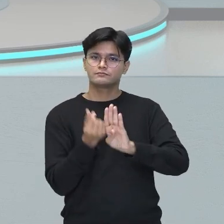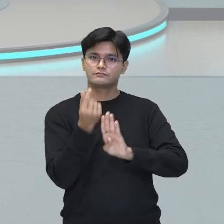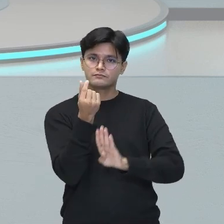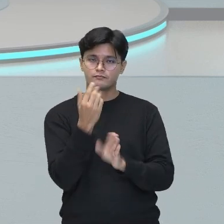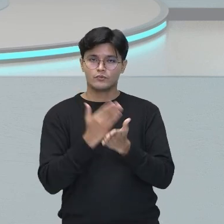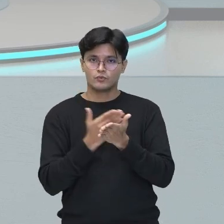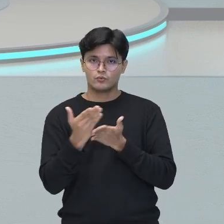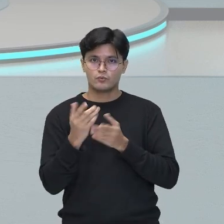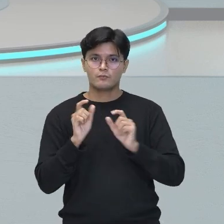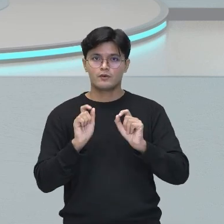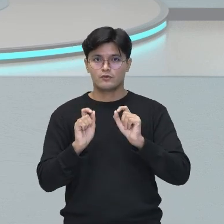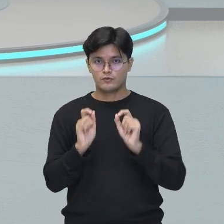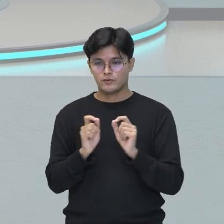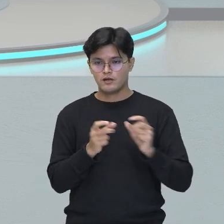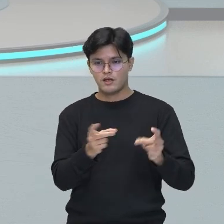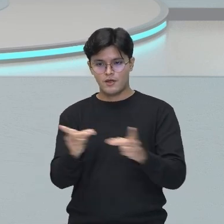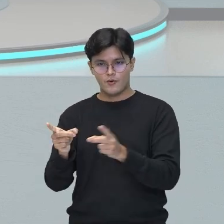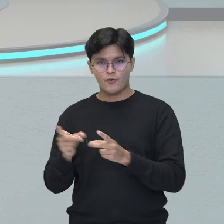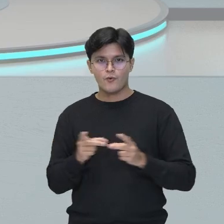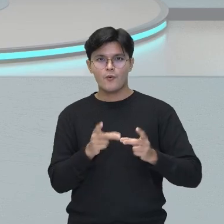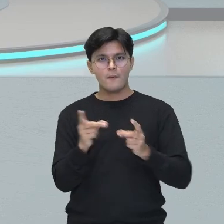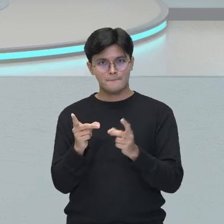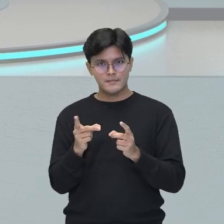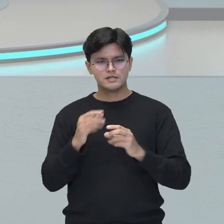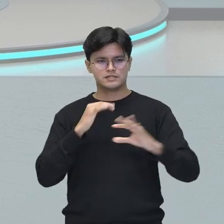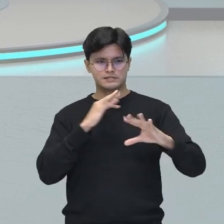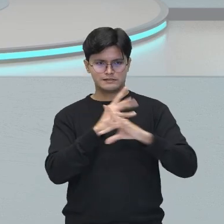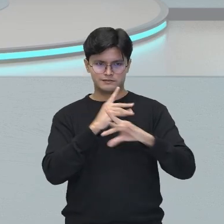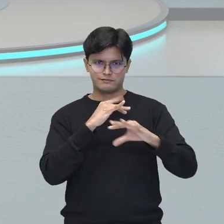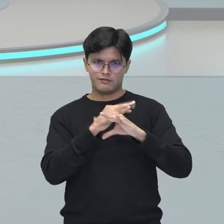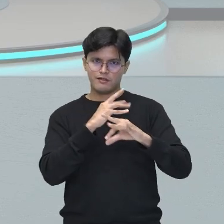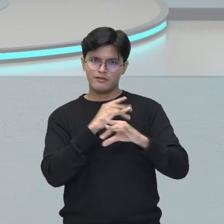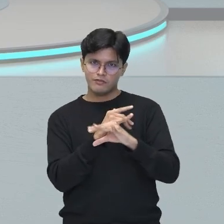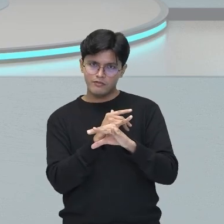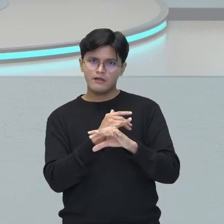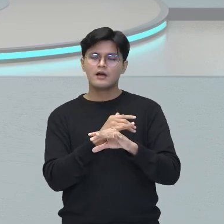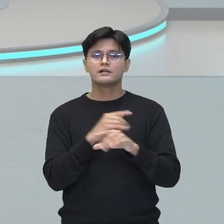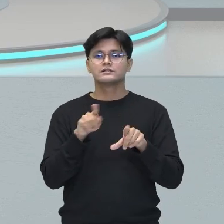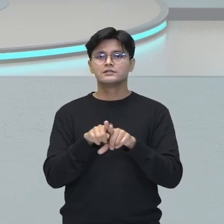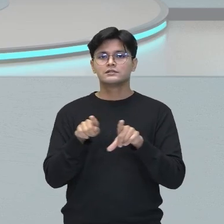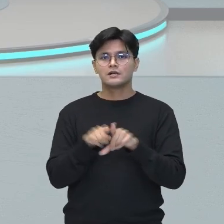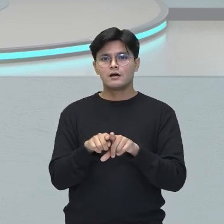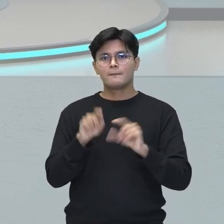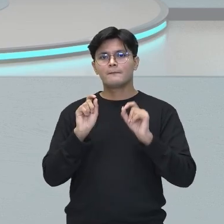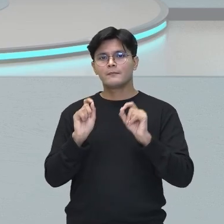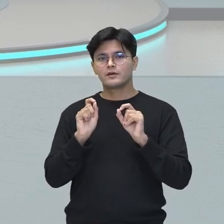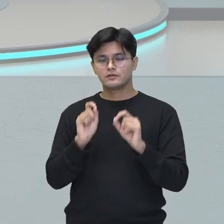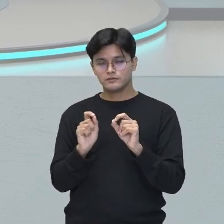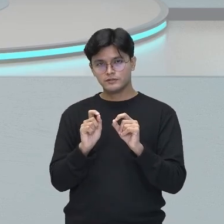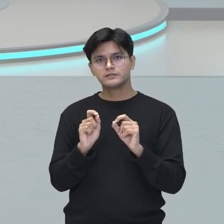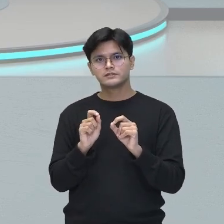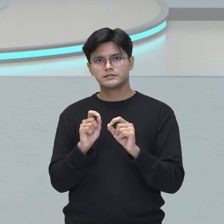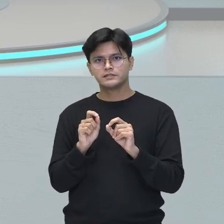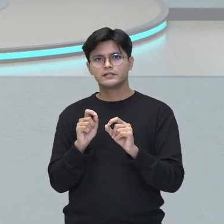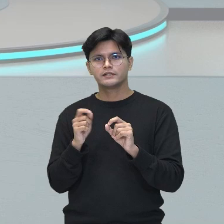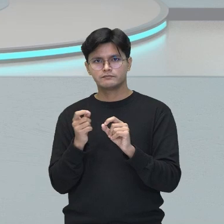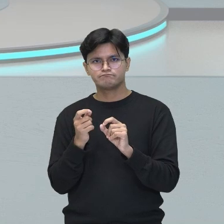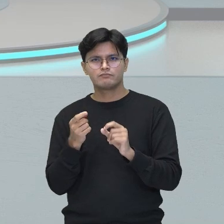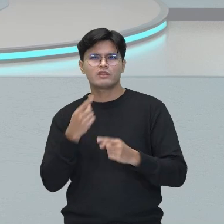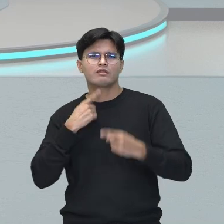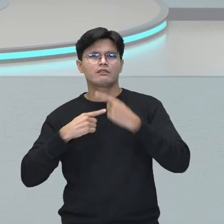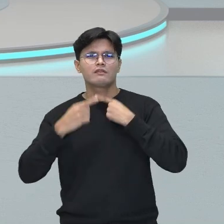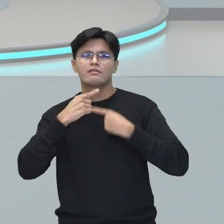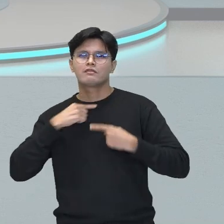né os comércios as grandes cidades busca da beleza e da perfeição no